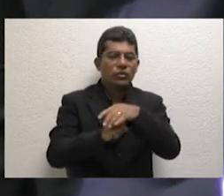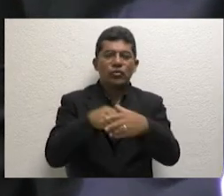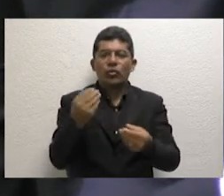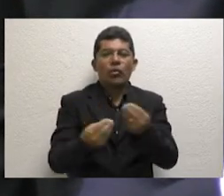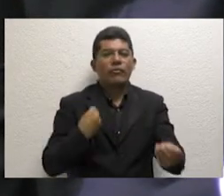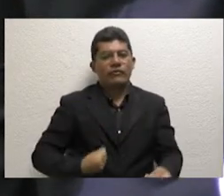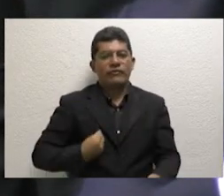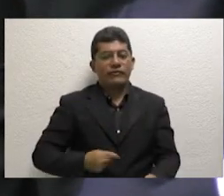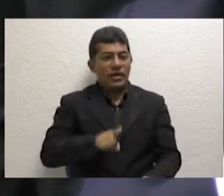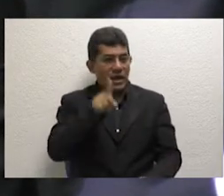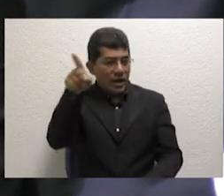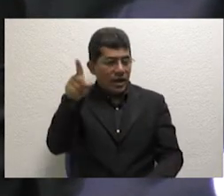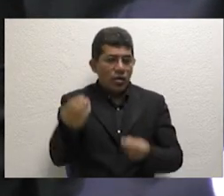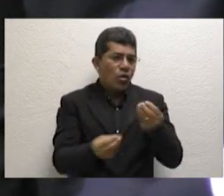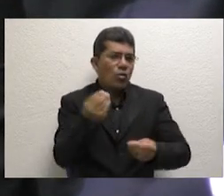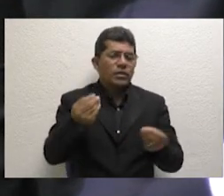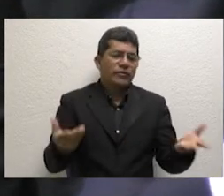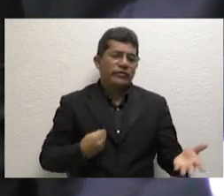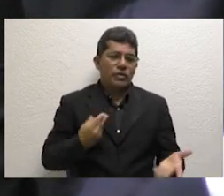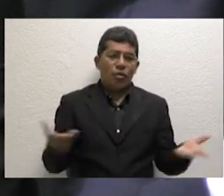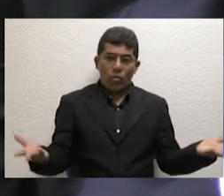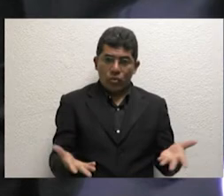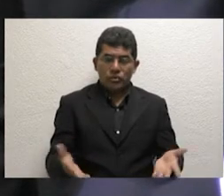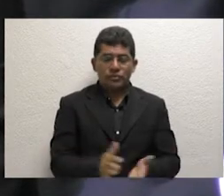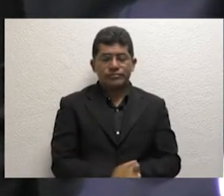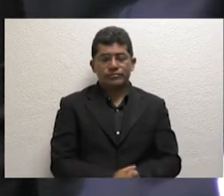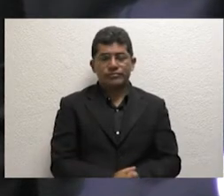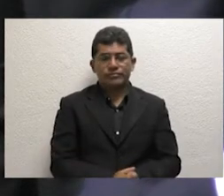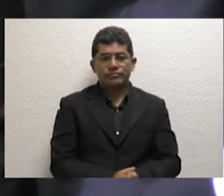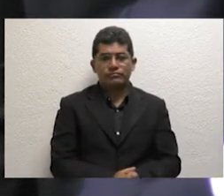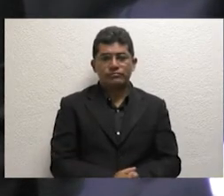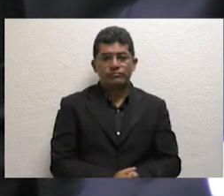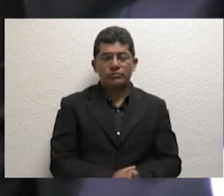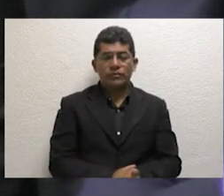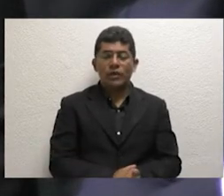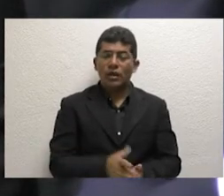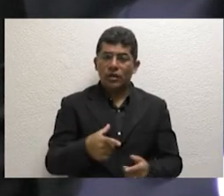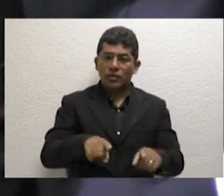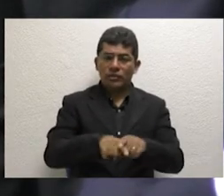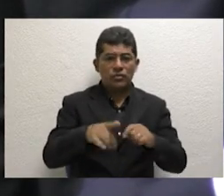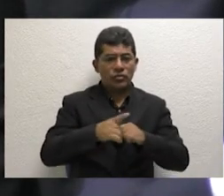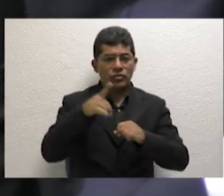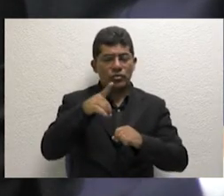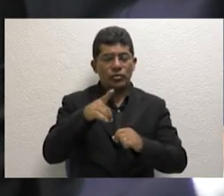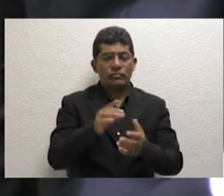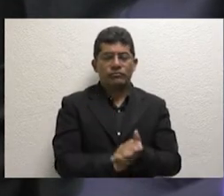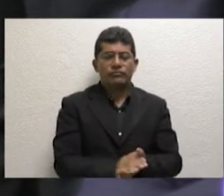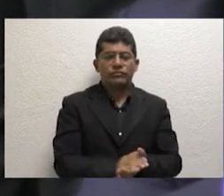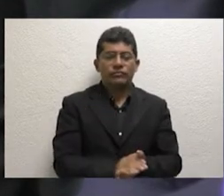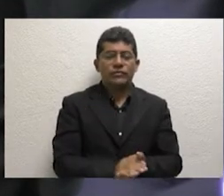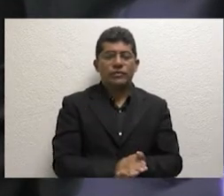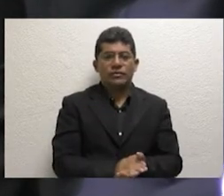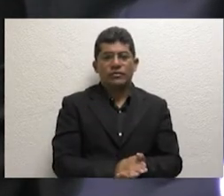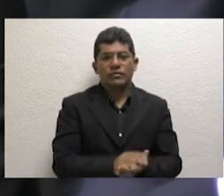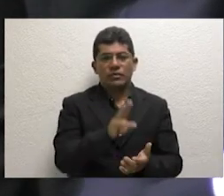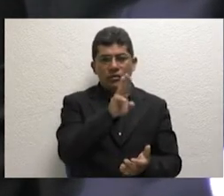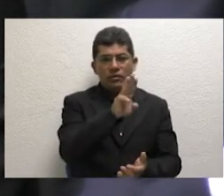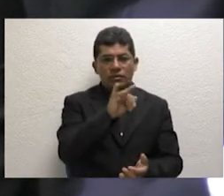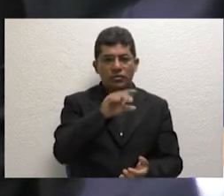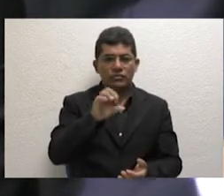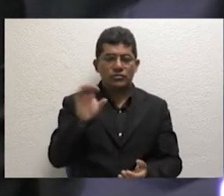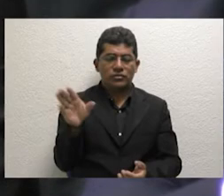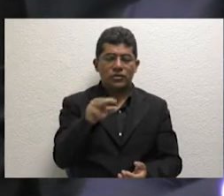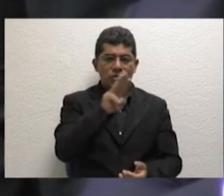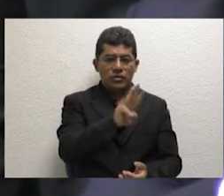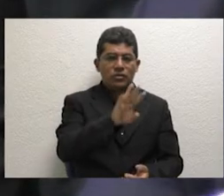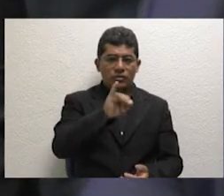da zona franca de Manaus a presença do doutor economista Wilson Perico presidente da CIEAM do centro das indústrias